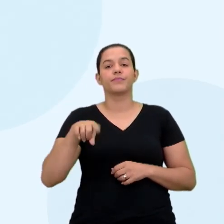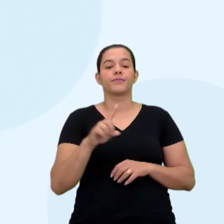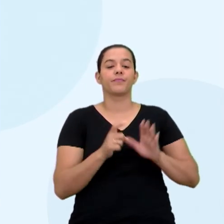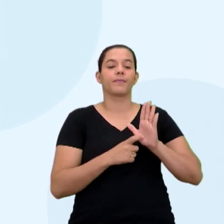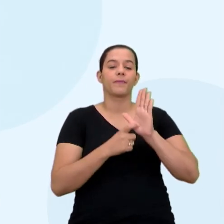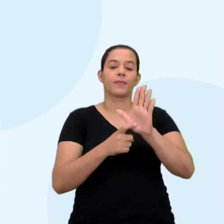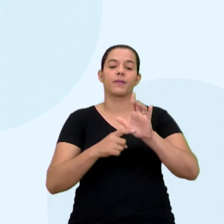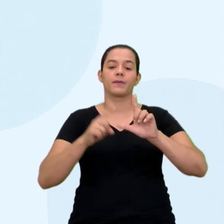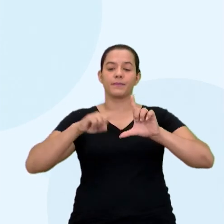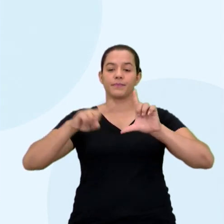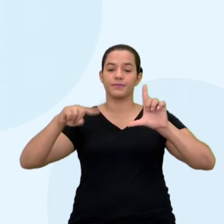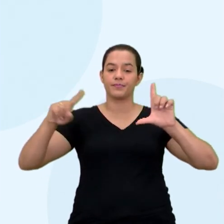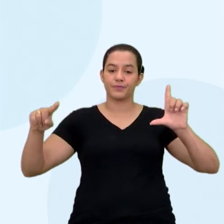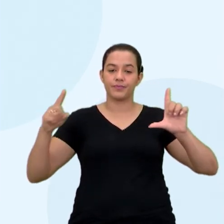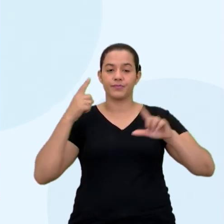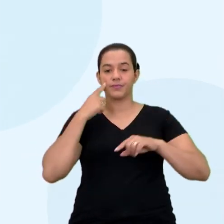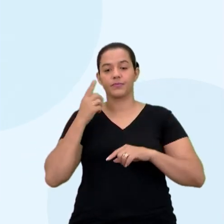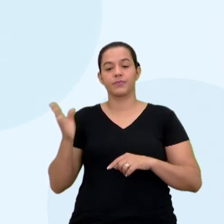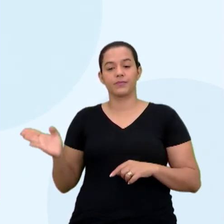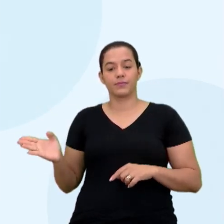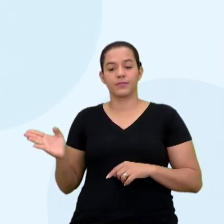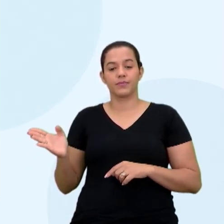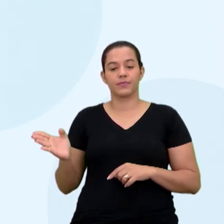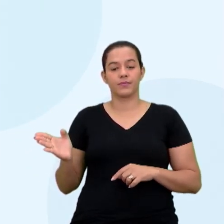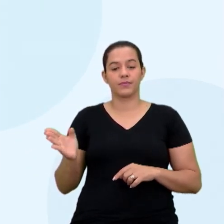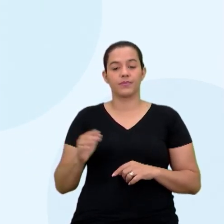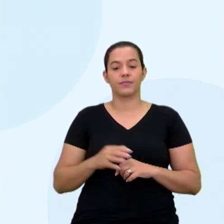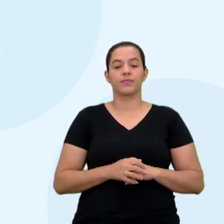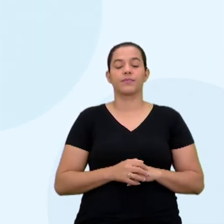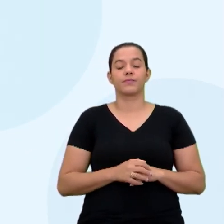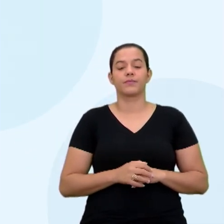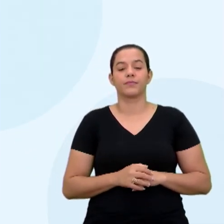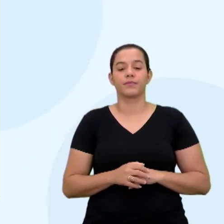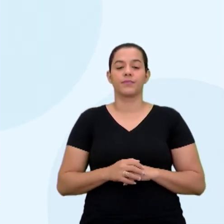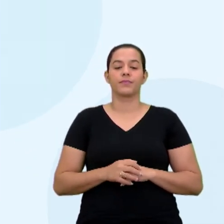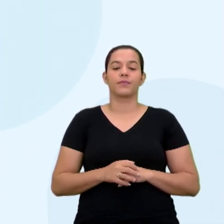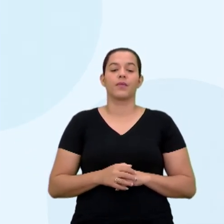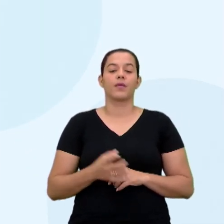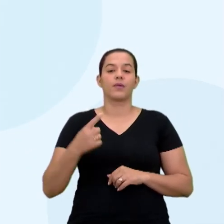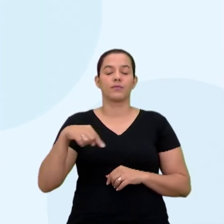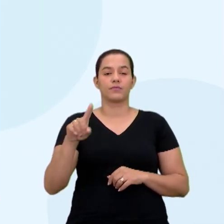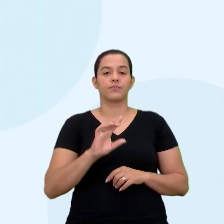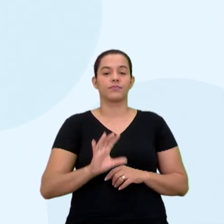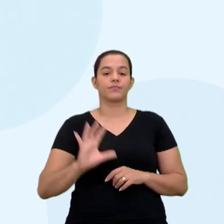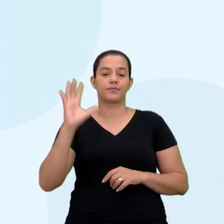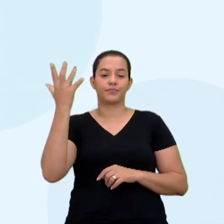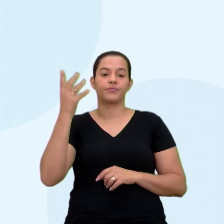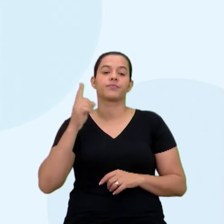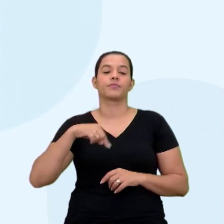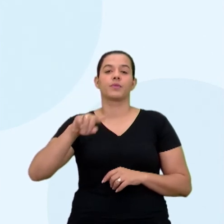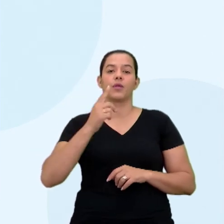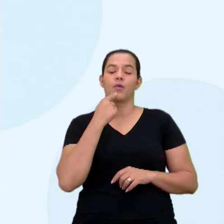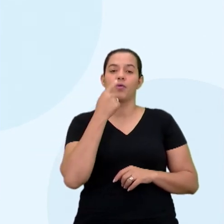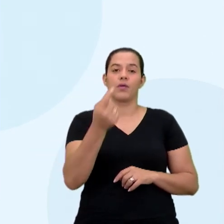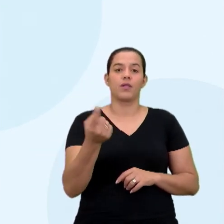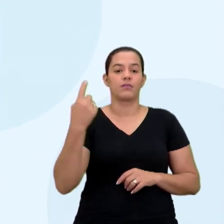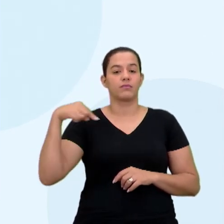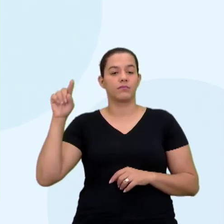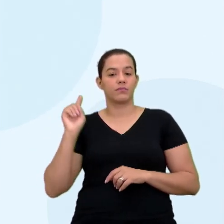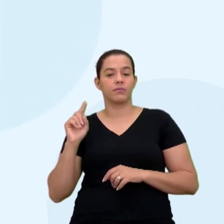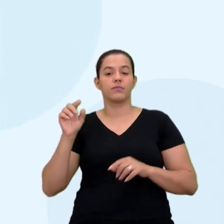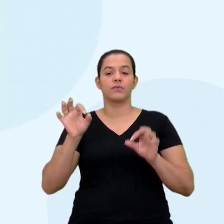um gráfico de dispersão e é isso que a gente vai mostrar para vocês aí. Olha lá, eu peguei a situação lá, citada agora há pouco, das